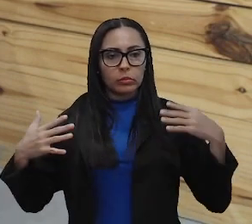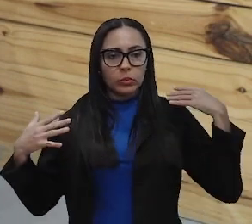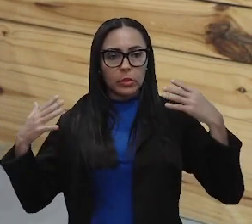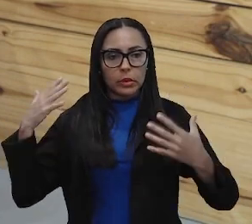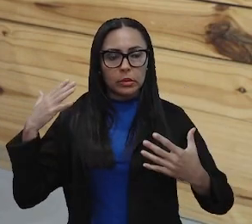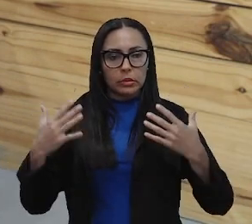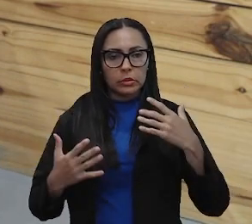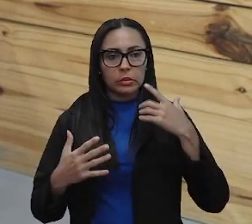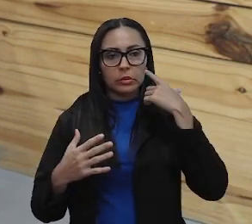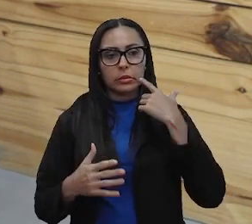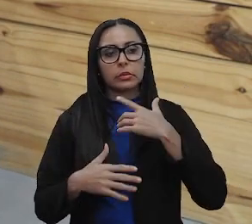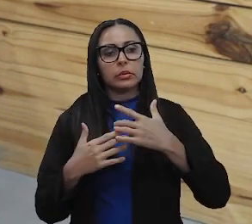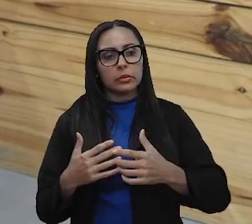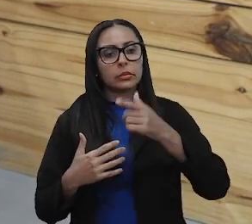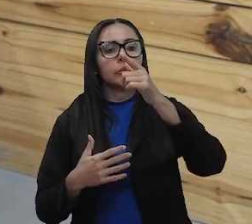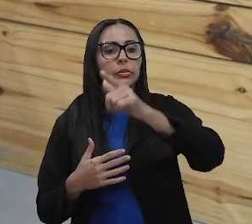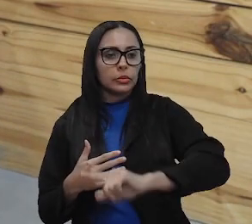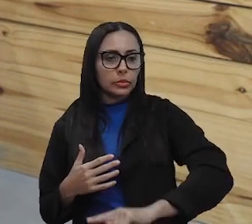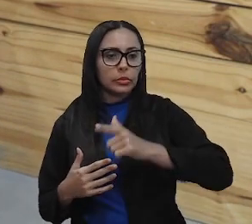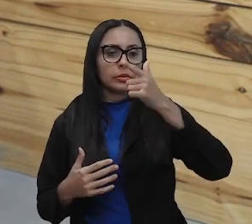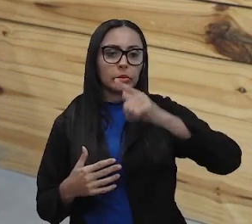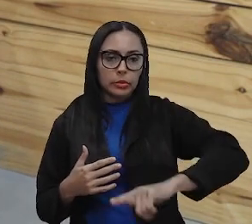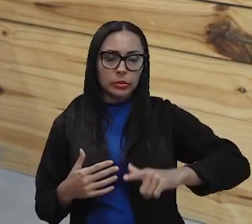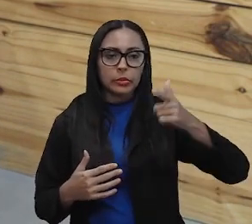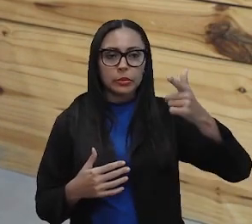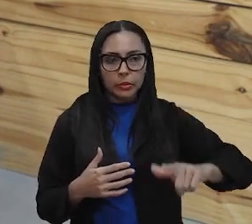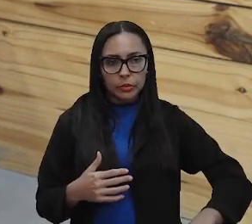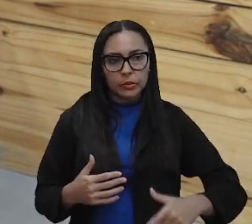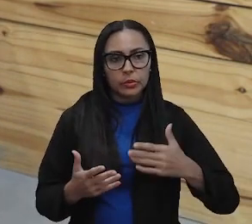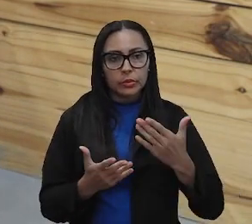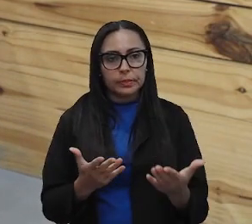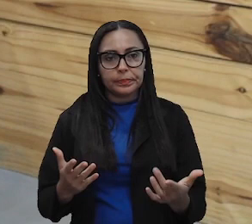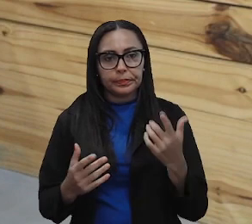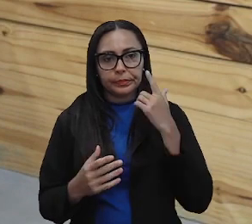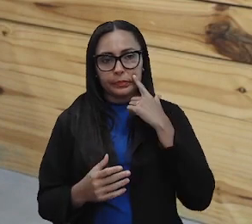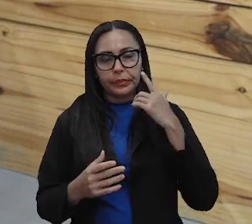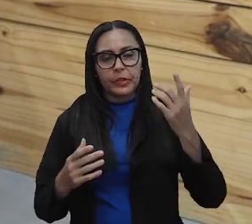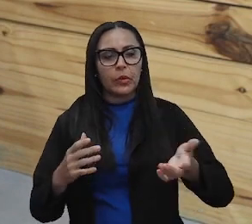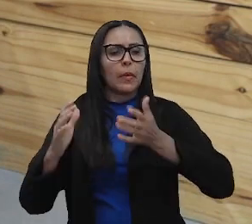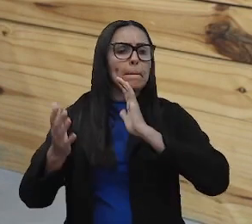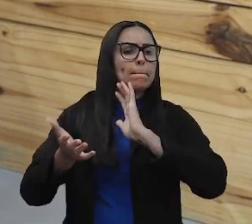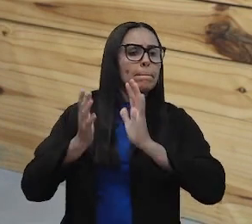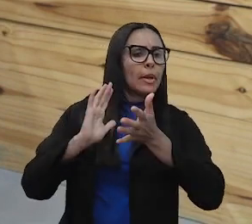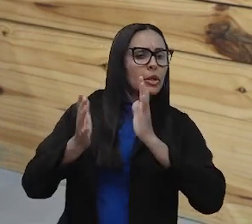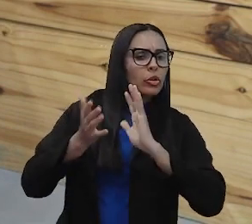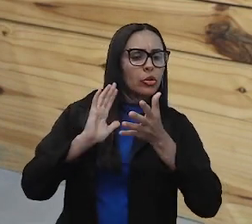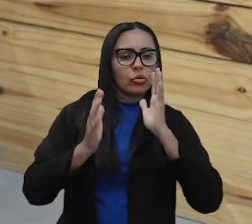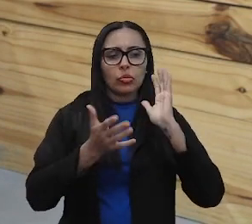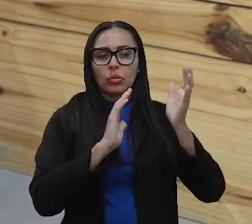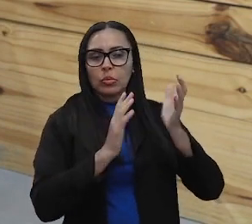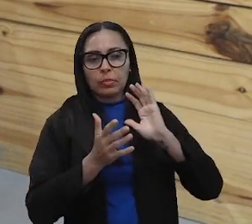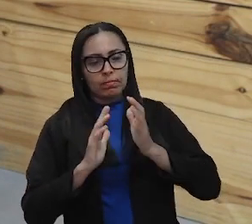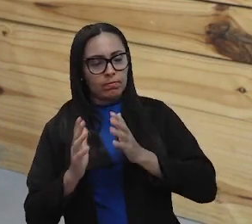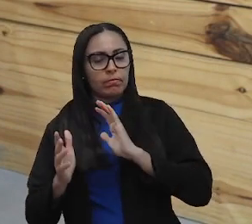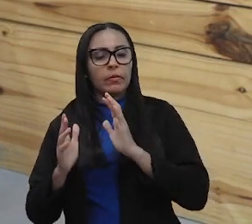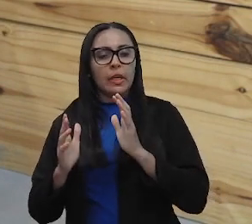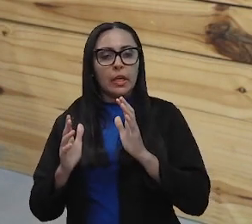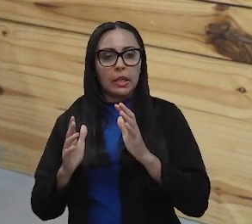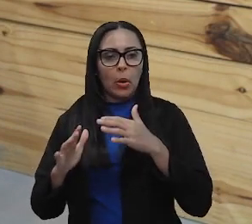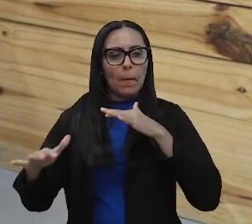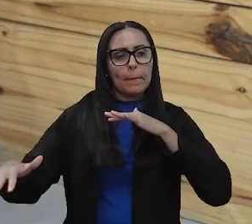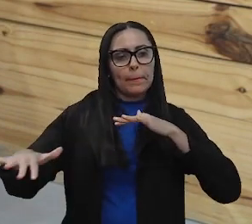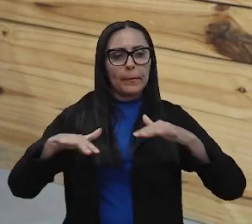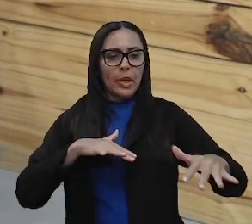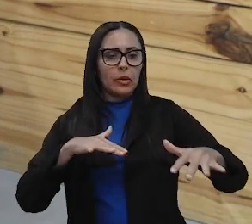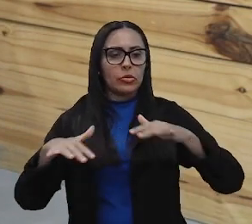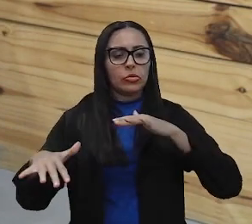um ciclo repetitivo. Onde ele está fazendo toda a manipulação, todos os gestos que ele está fazendo ali,